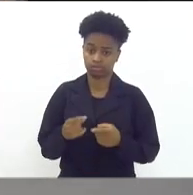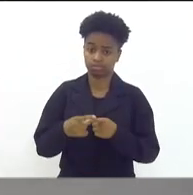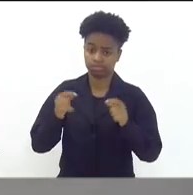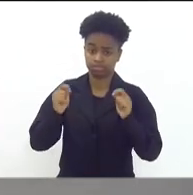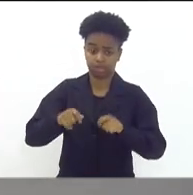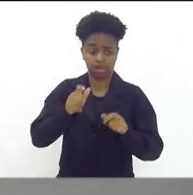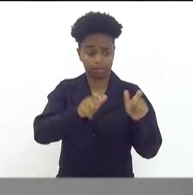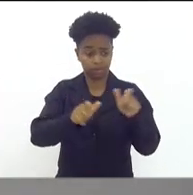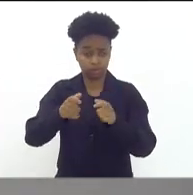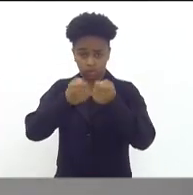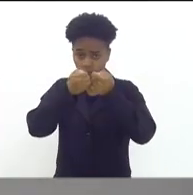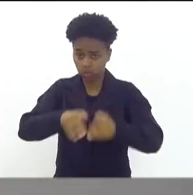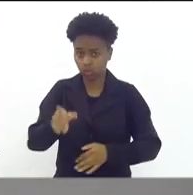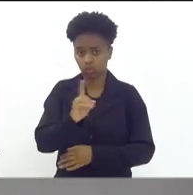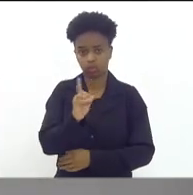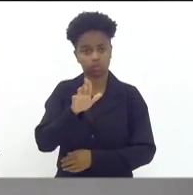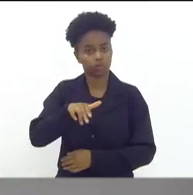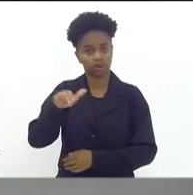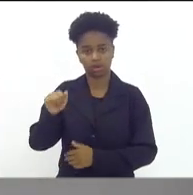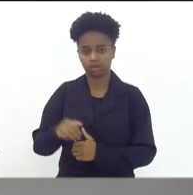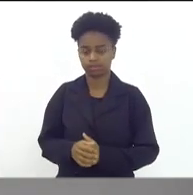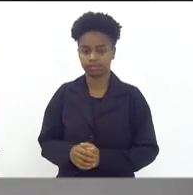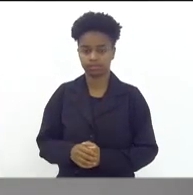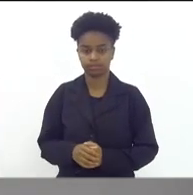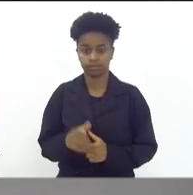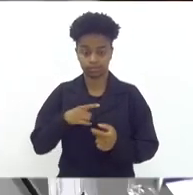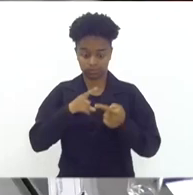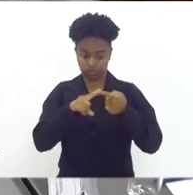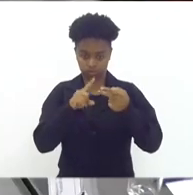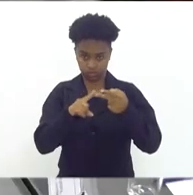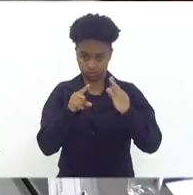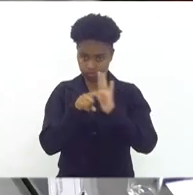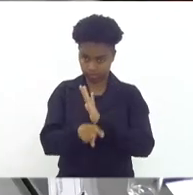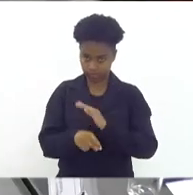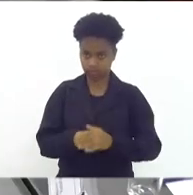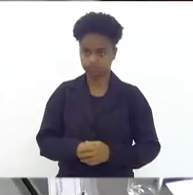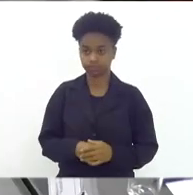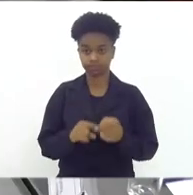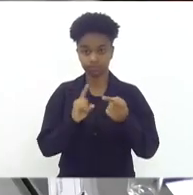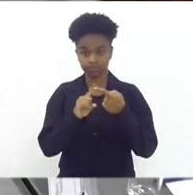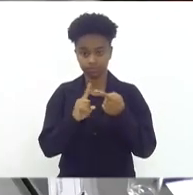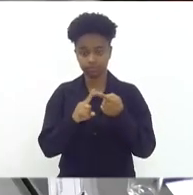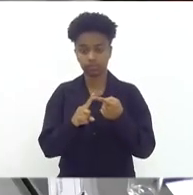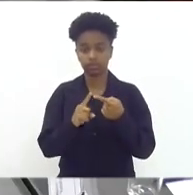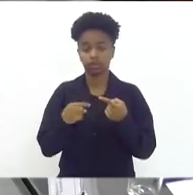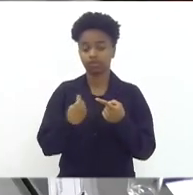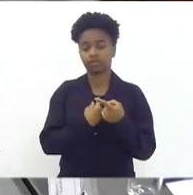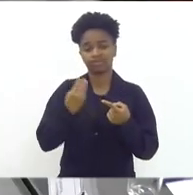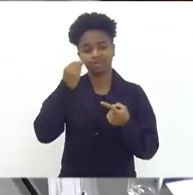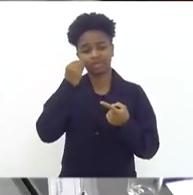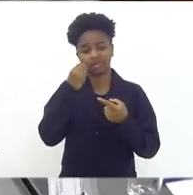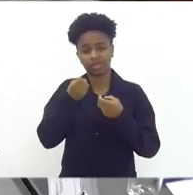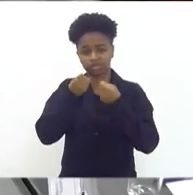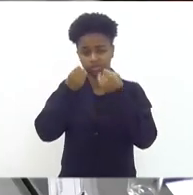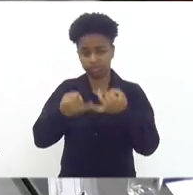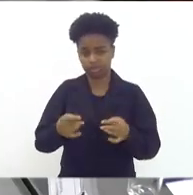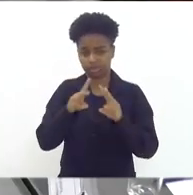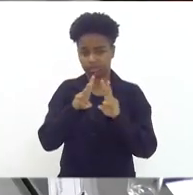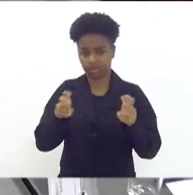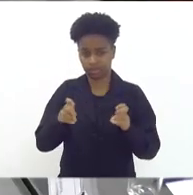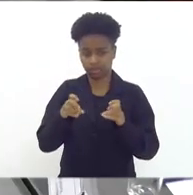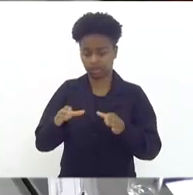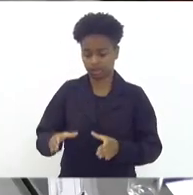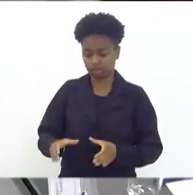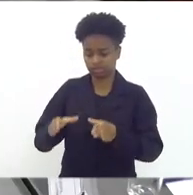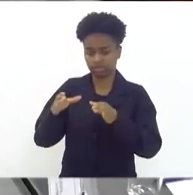jamais seja prejudicado só mais duas perguntas Presidente uma é só para a gente terminar de tentar esclarecer essa questão dos gasodutos